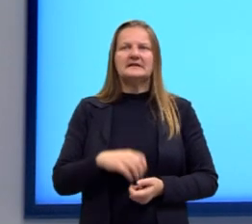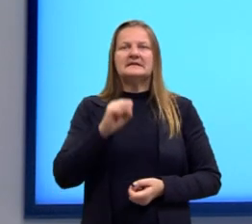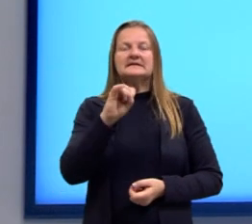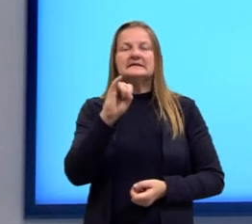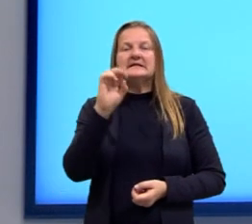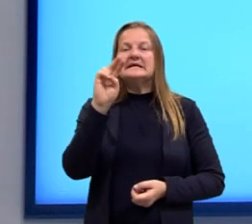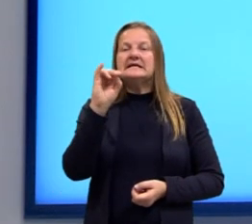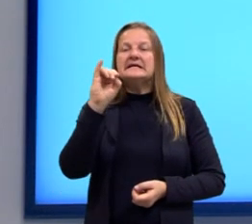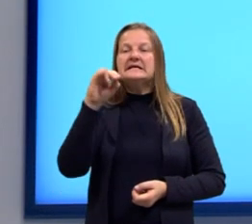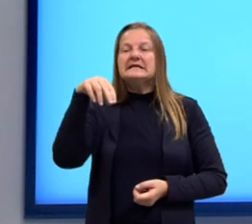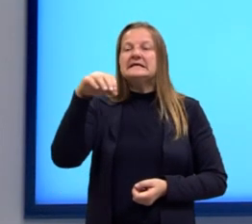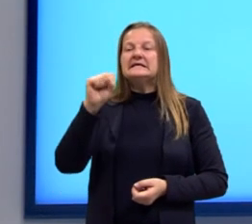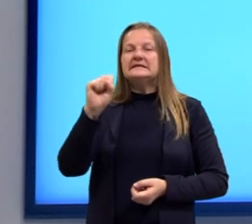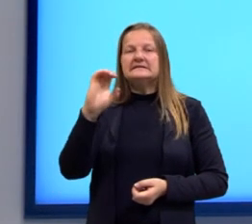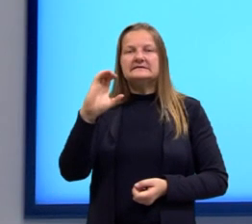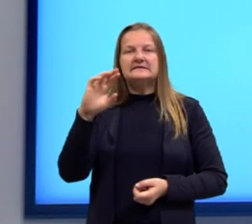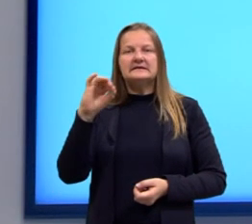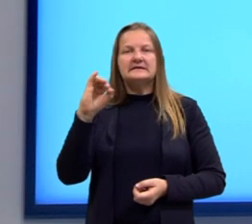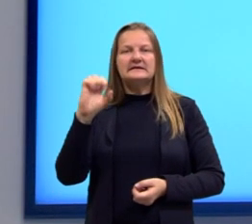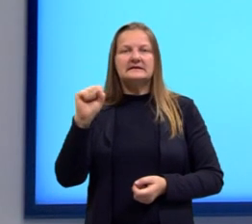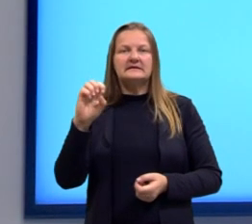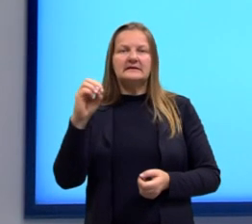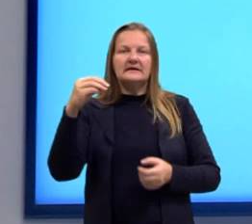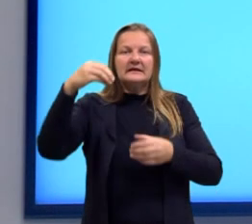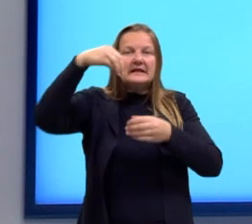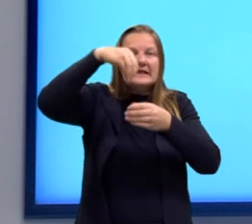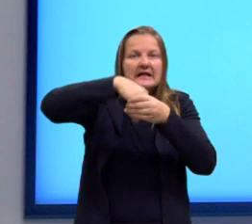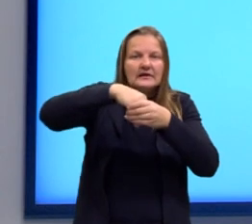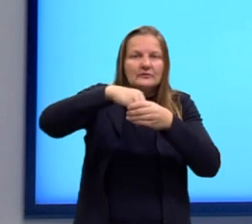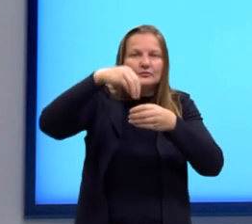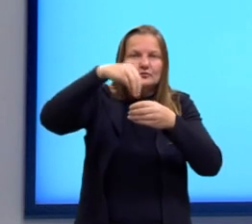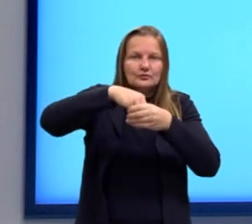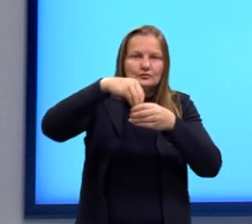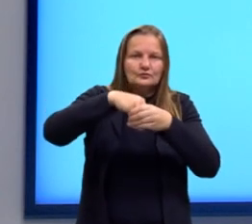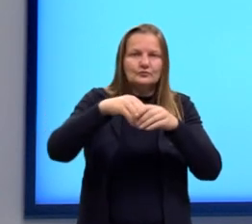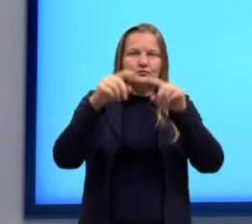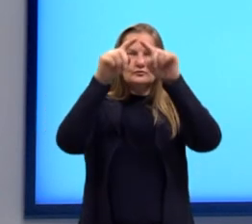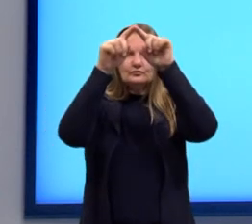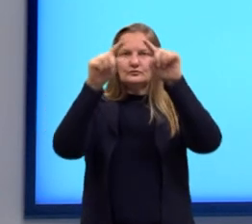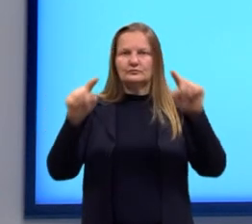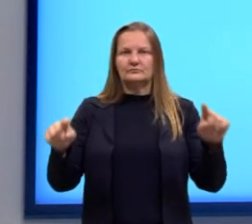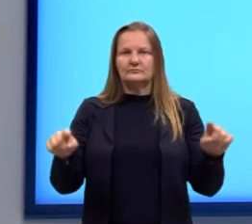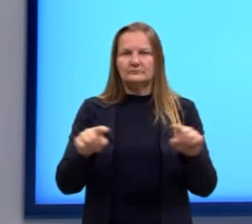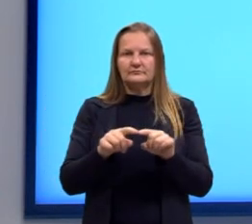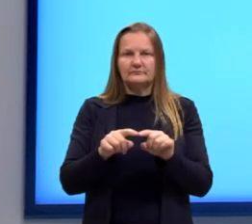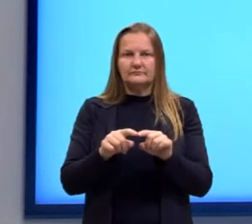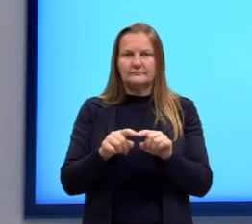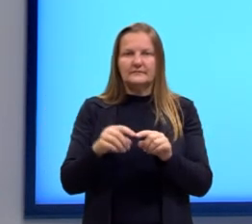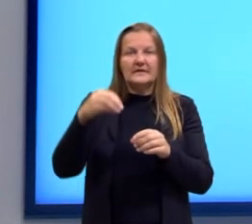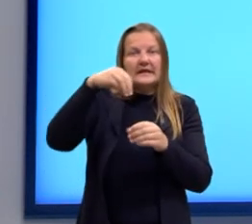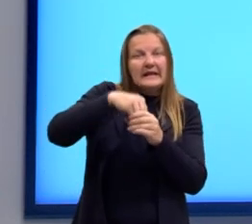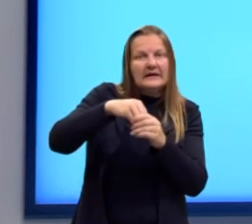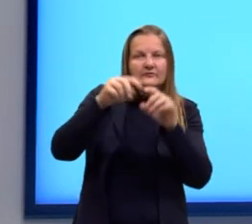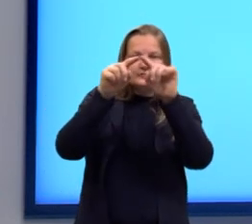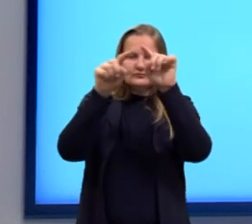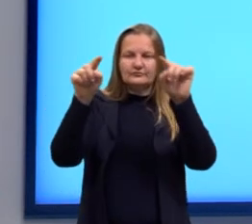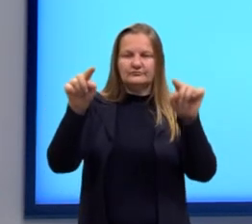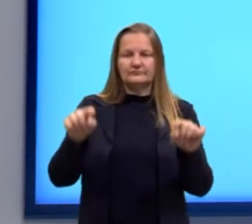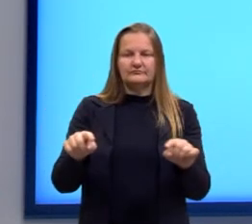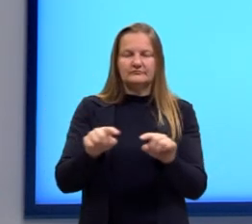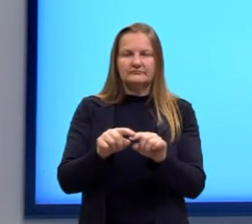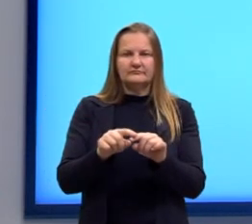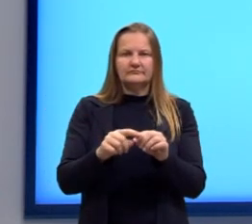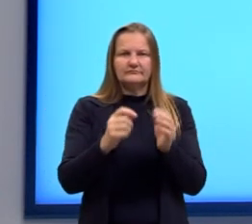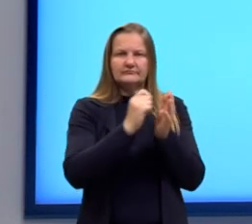palavra inscrita significa que tá dentro da figura Então essa região quadrada onde apareceram os nomes